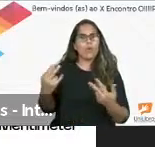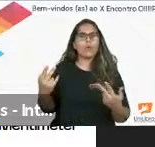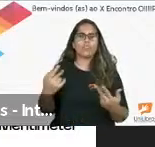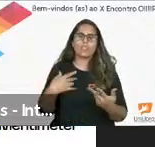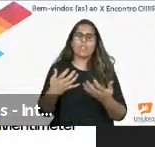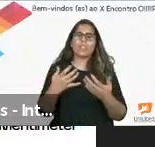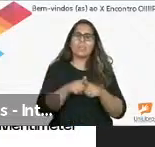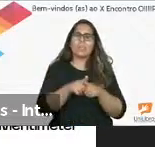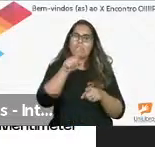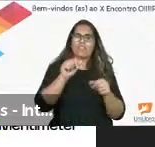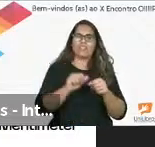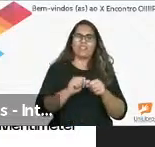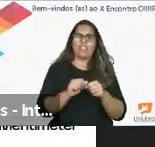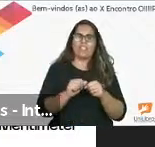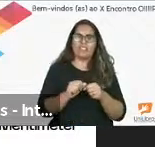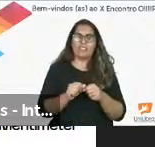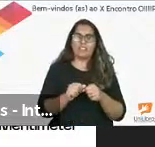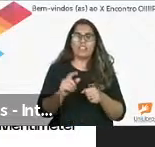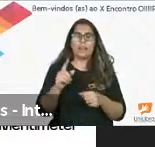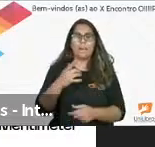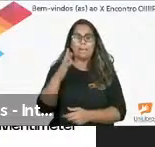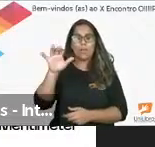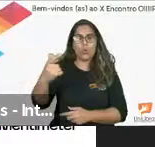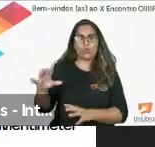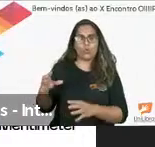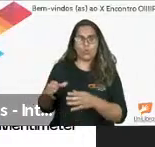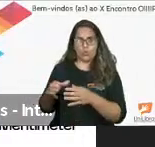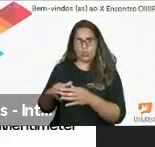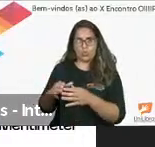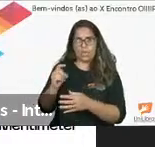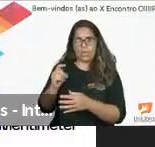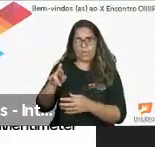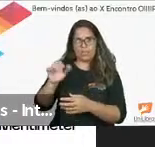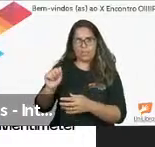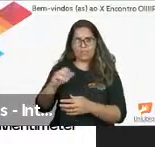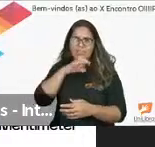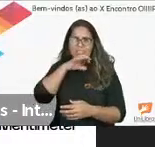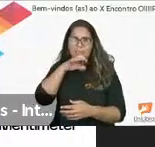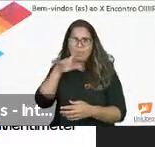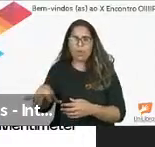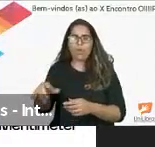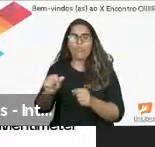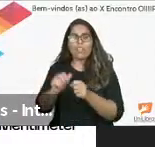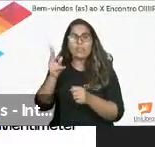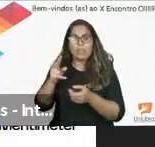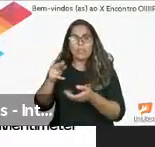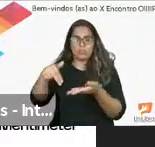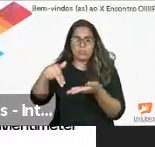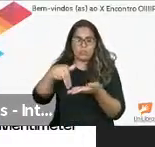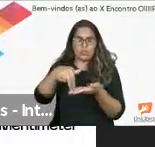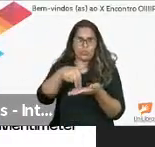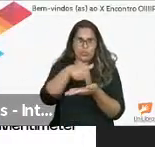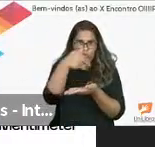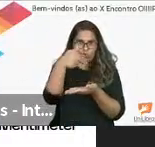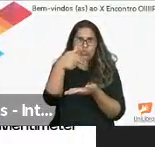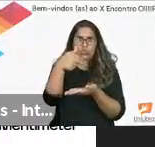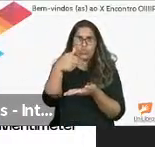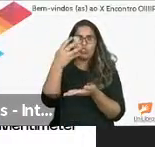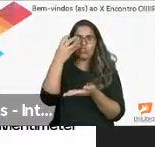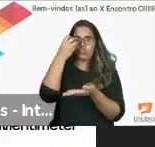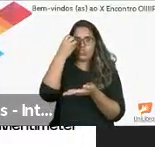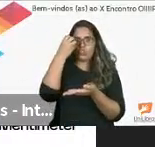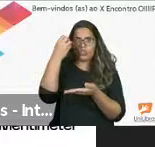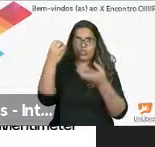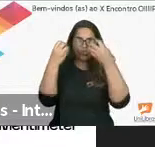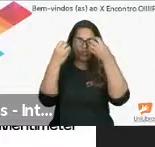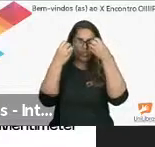que você fizesse. Ele fez, pegou um outro grupo de salamandra, fez a mesma cirurgia, tirou o